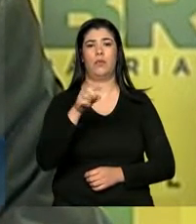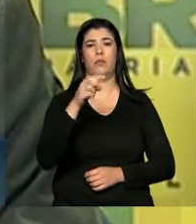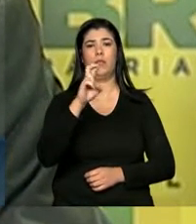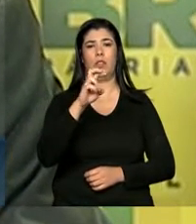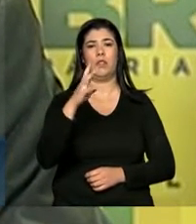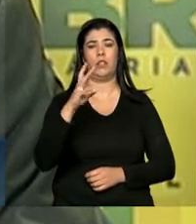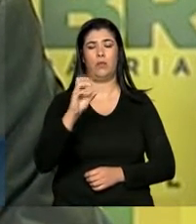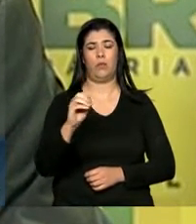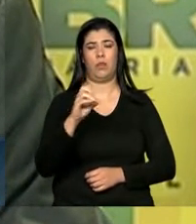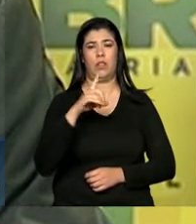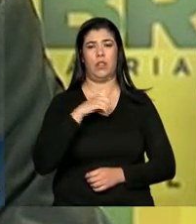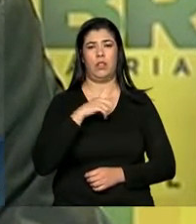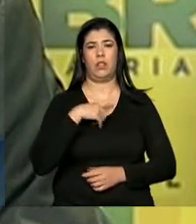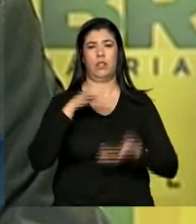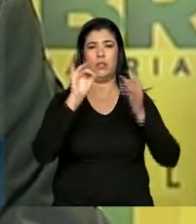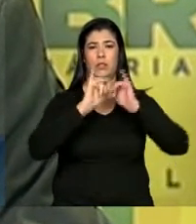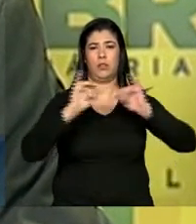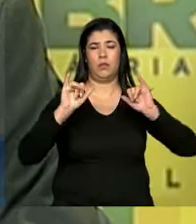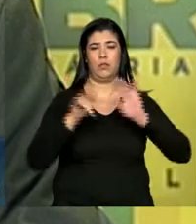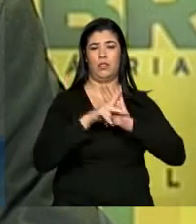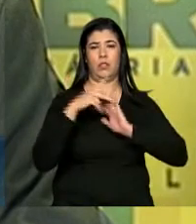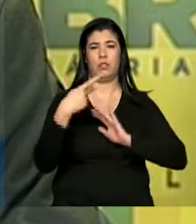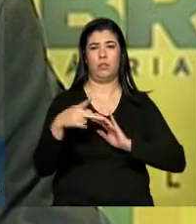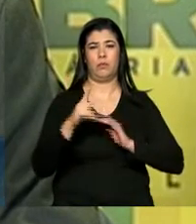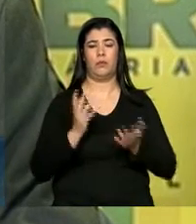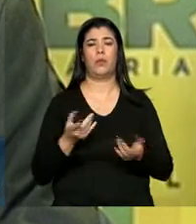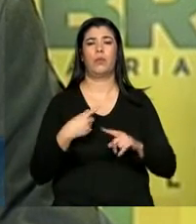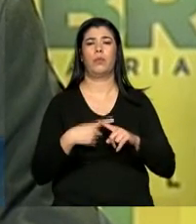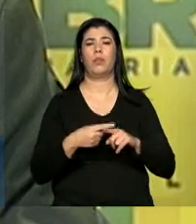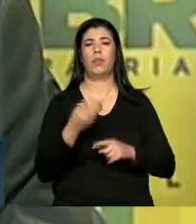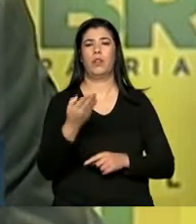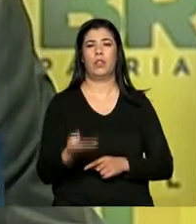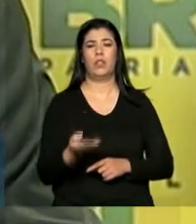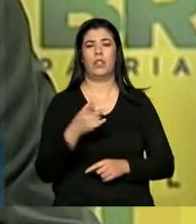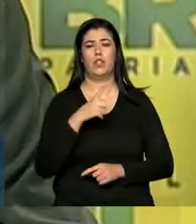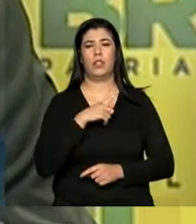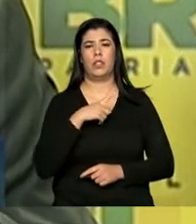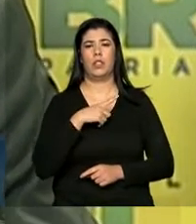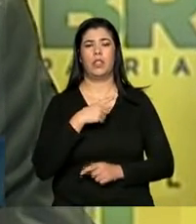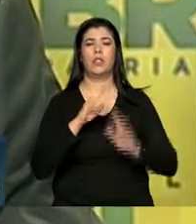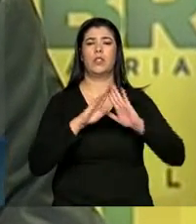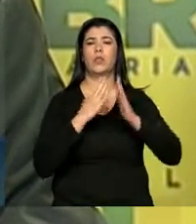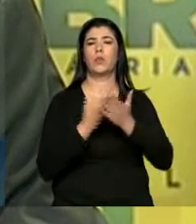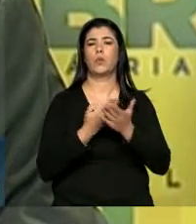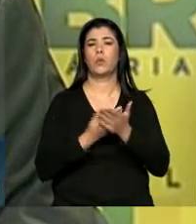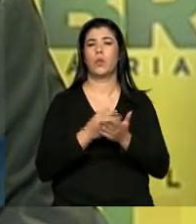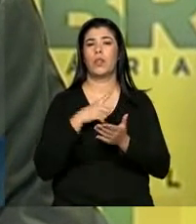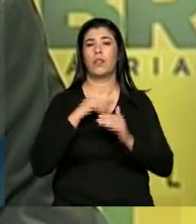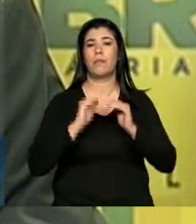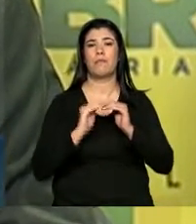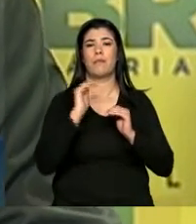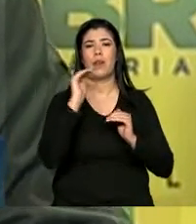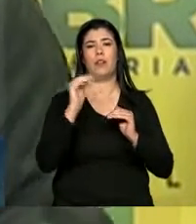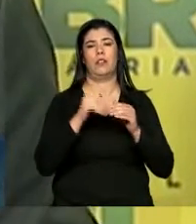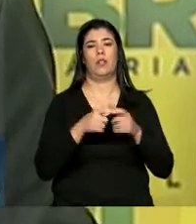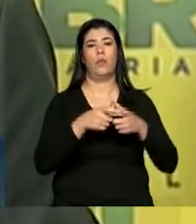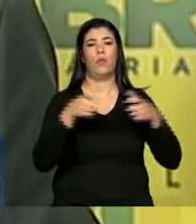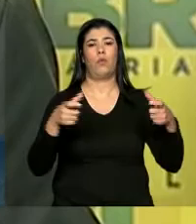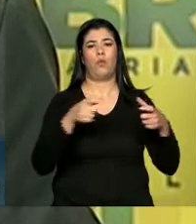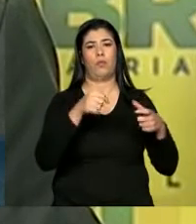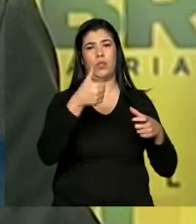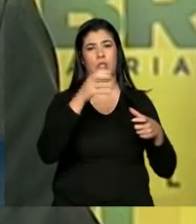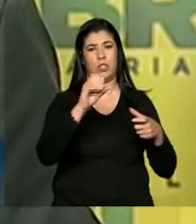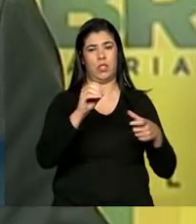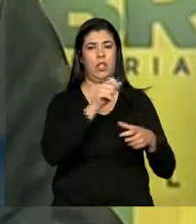estão na divulgação. Por que só essas escolas? Porque elas têm mais de 10 alunos, portanto, não são